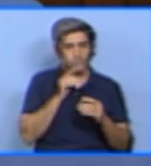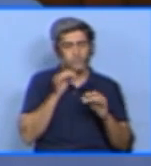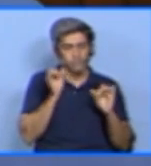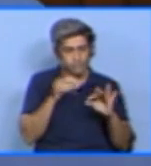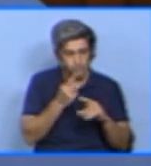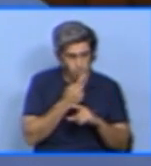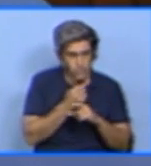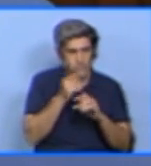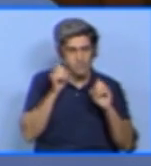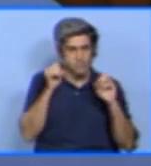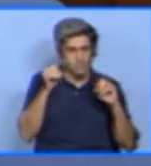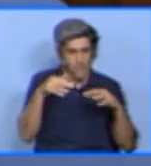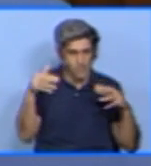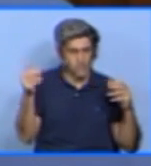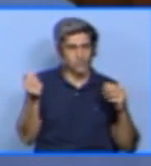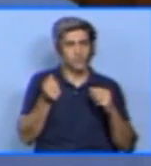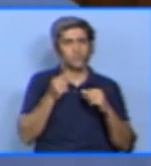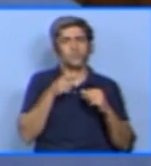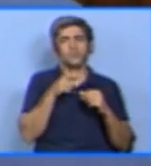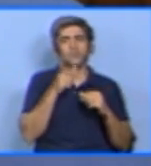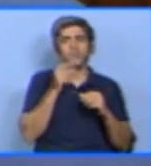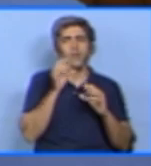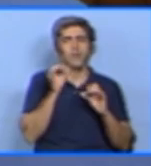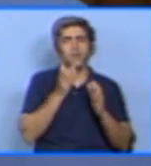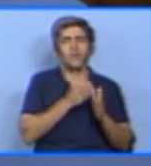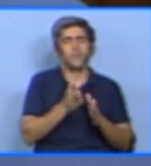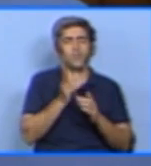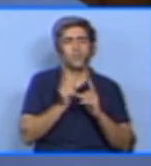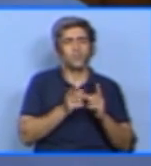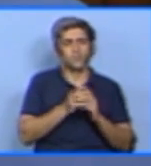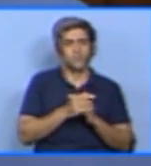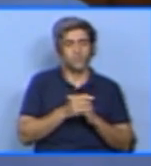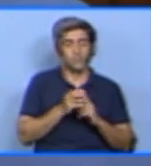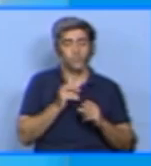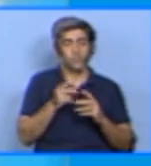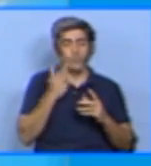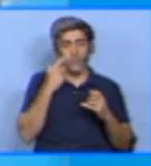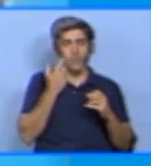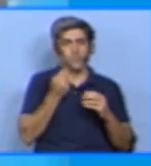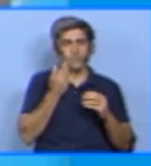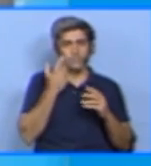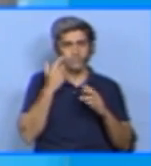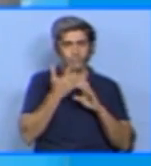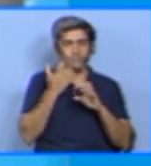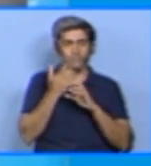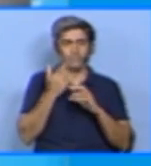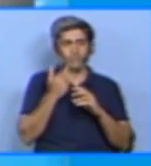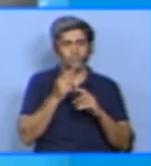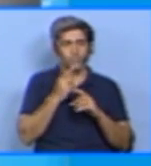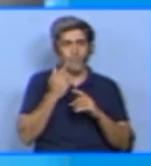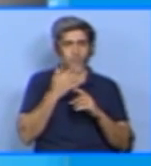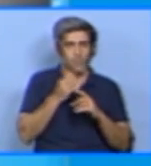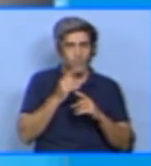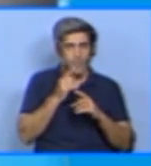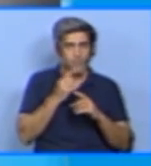curandeiros, de mágicos. Que caminho é este? É um caminho que está na moda, muito imediatista, um bocadinho supersticioso, de